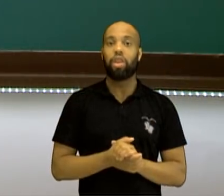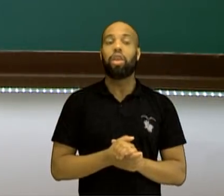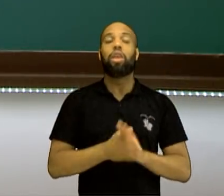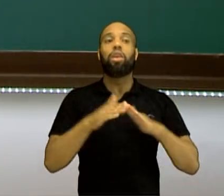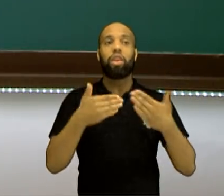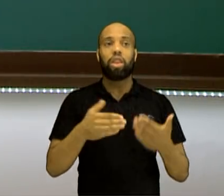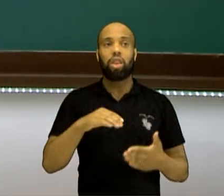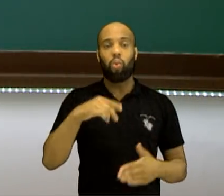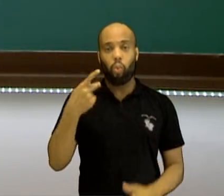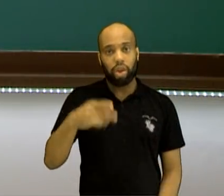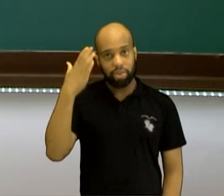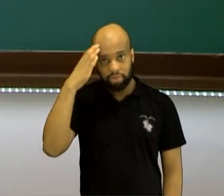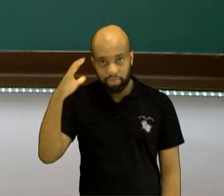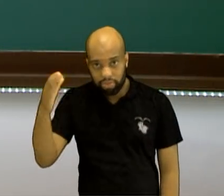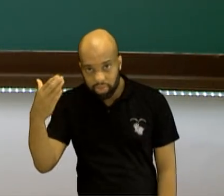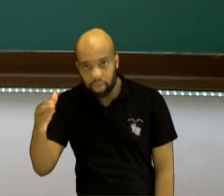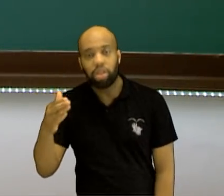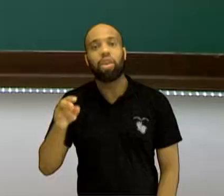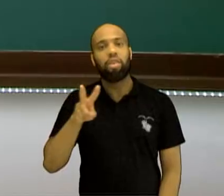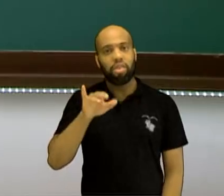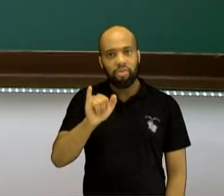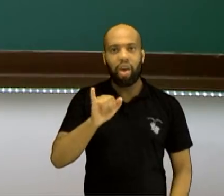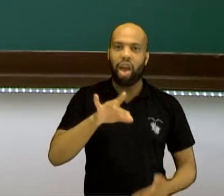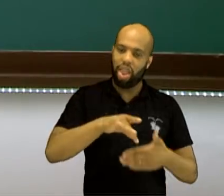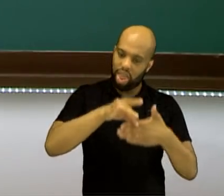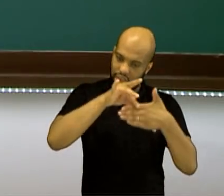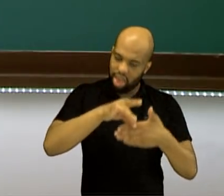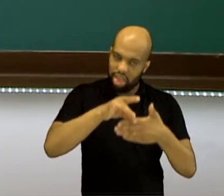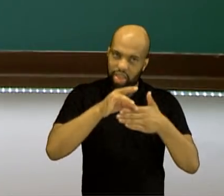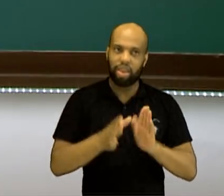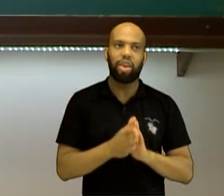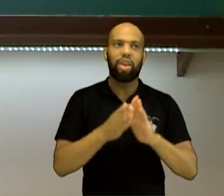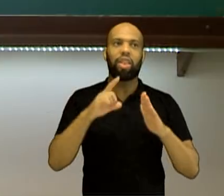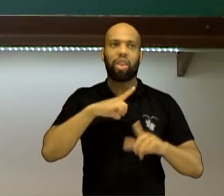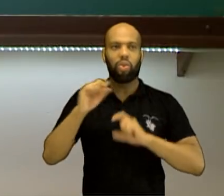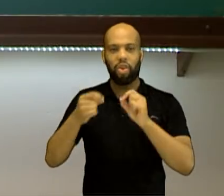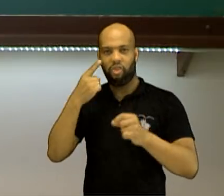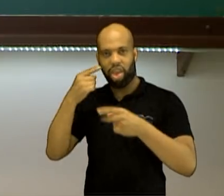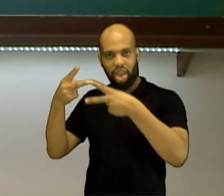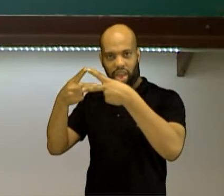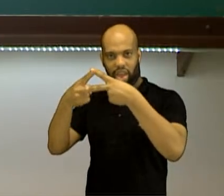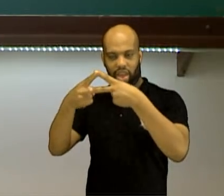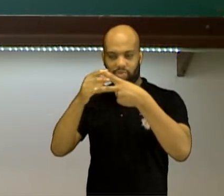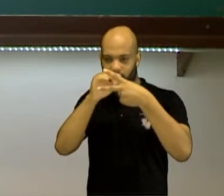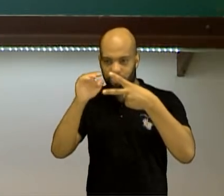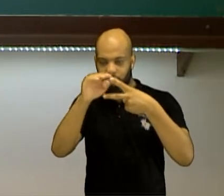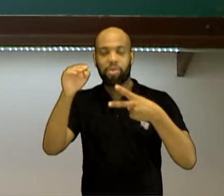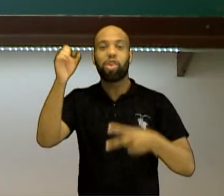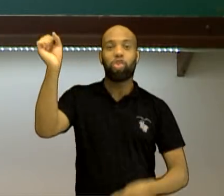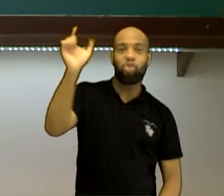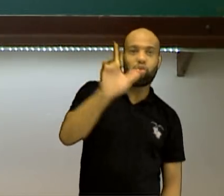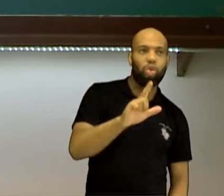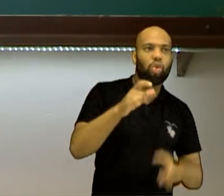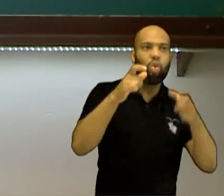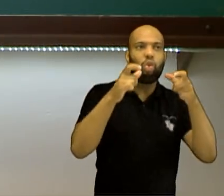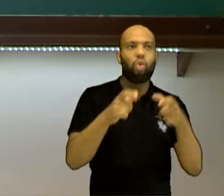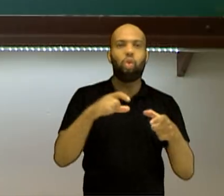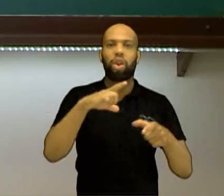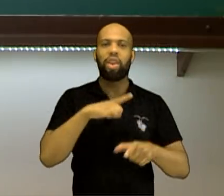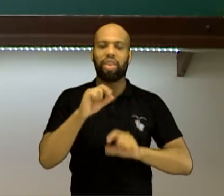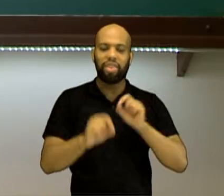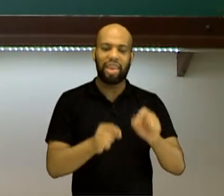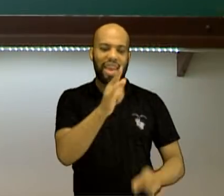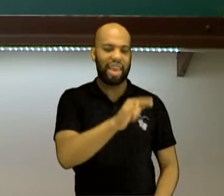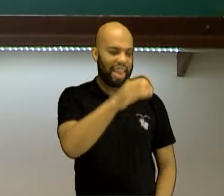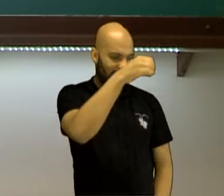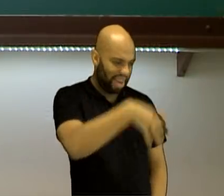revolução solar. Na imagem aqui nós temos o projeto da pirâmide solar, que vai ser construída aonde está o extinto aterro do